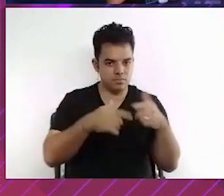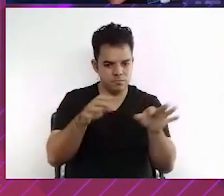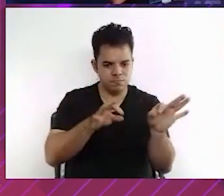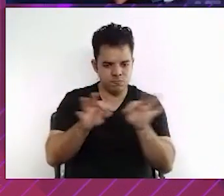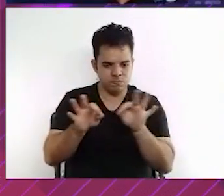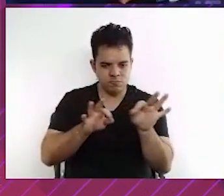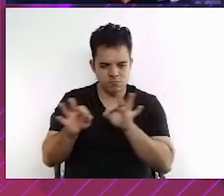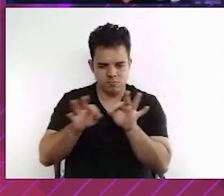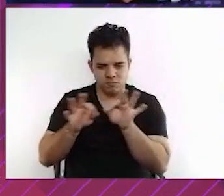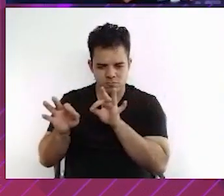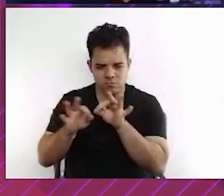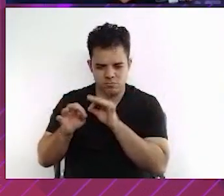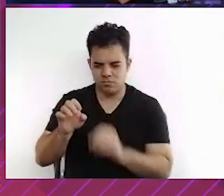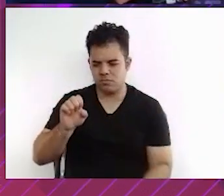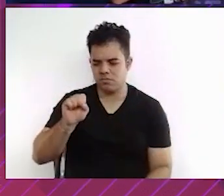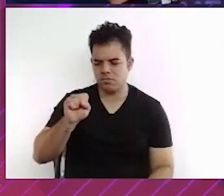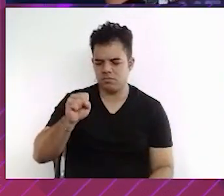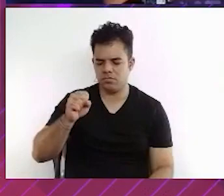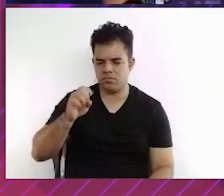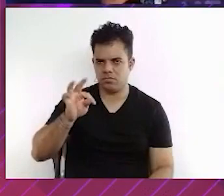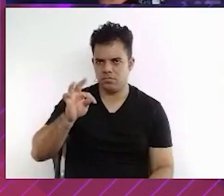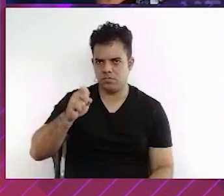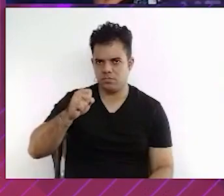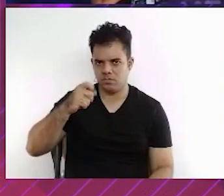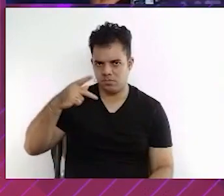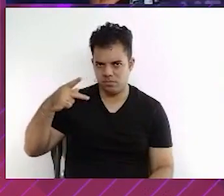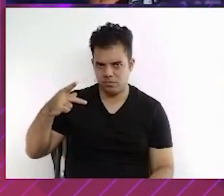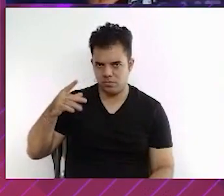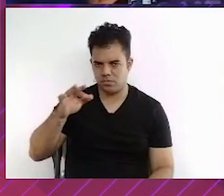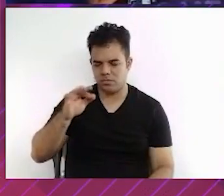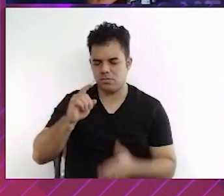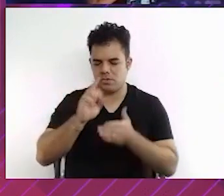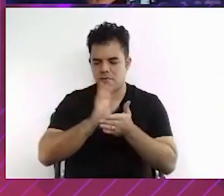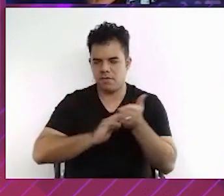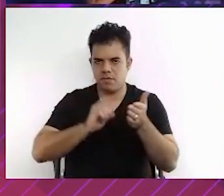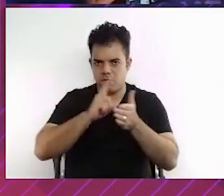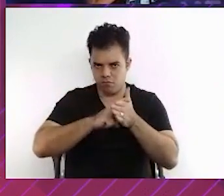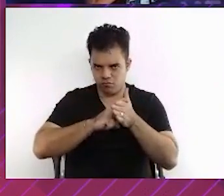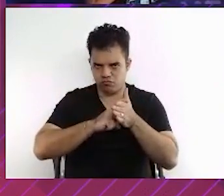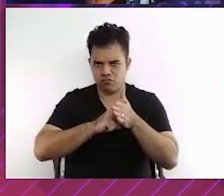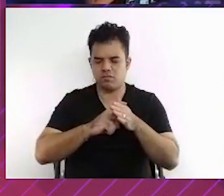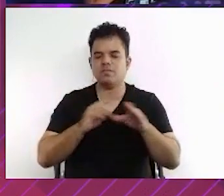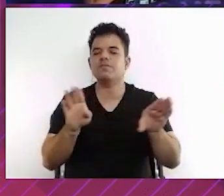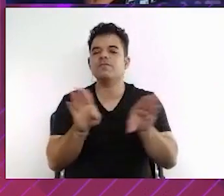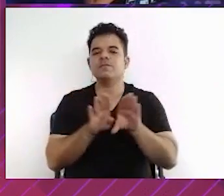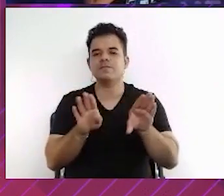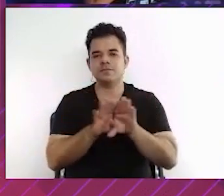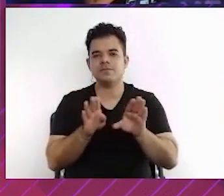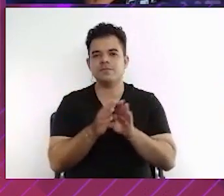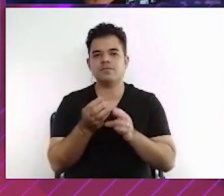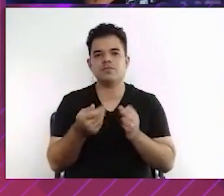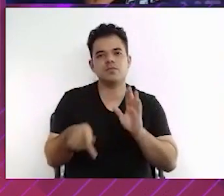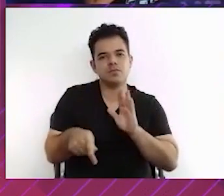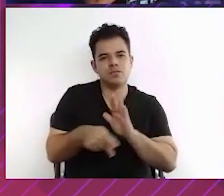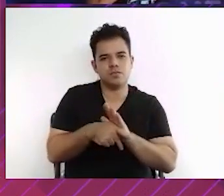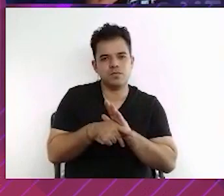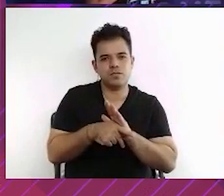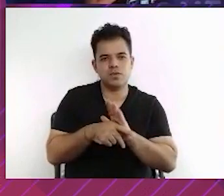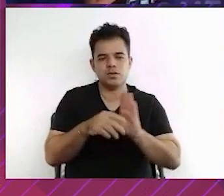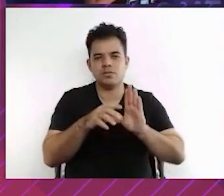o Step Functions e ele estava sendo acionado por triggers no